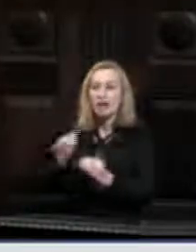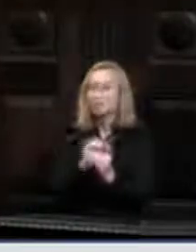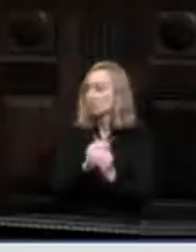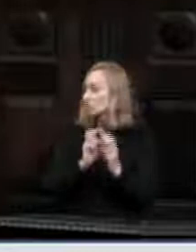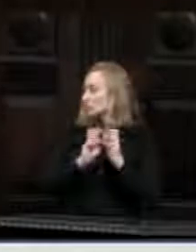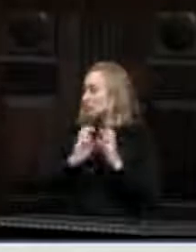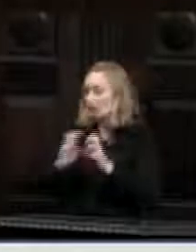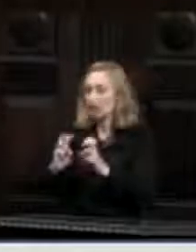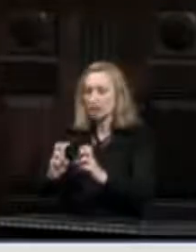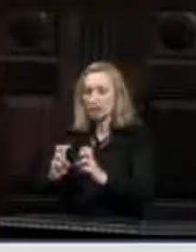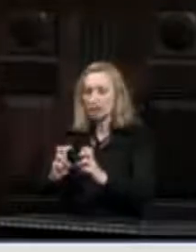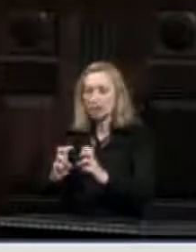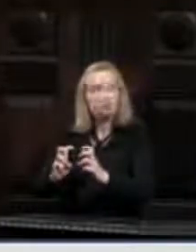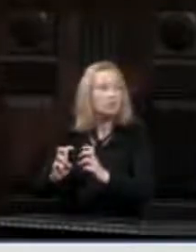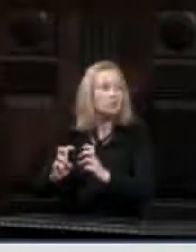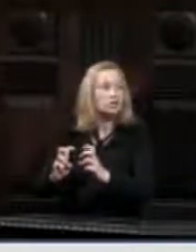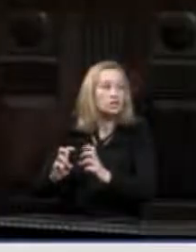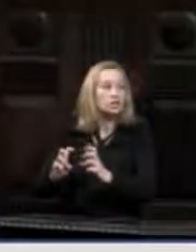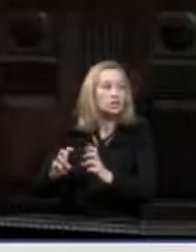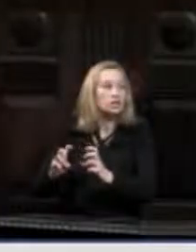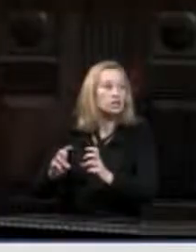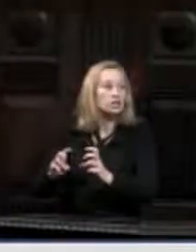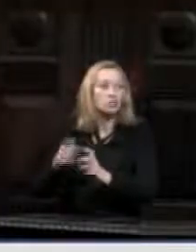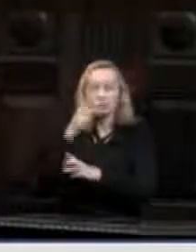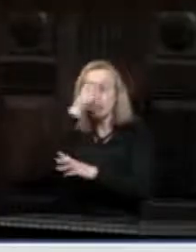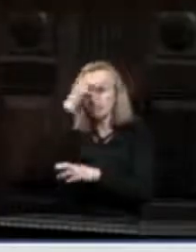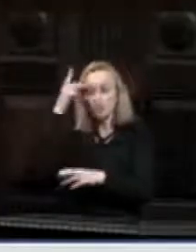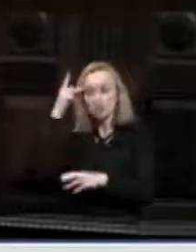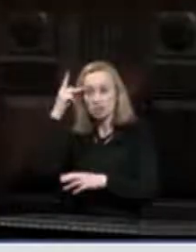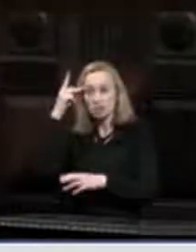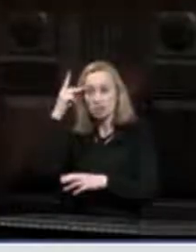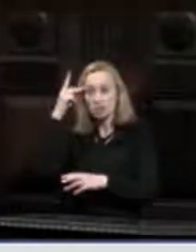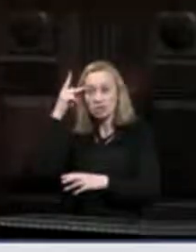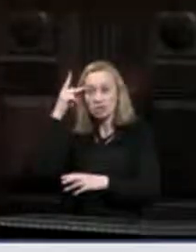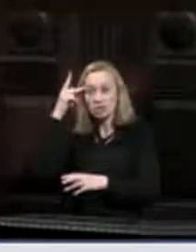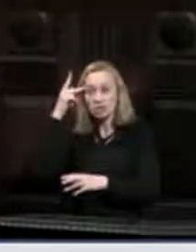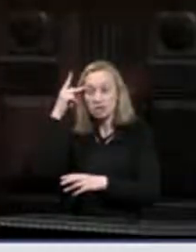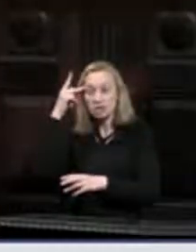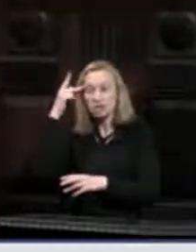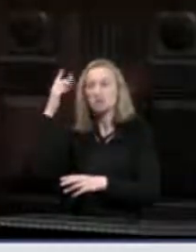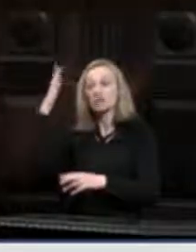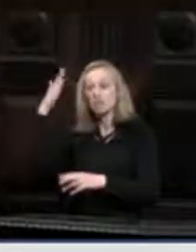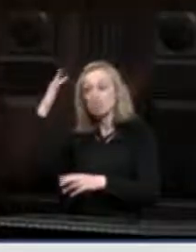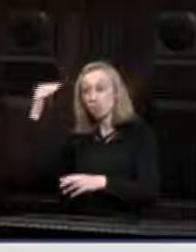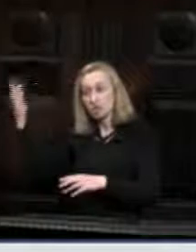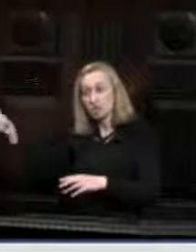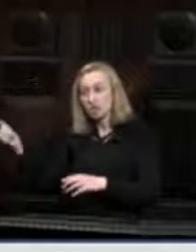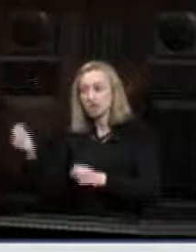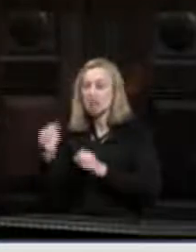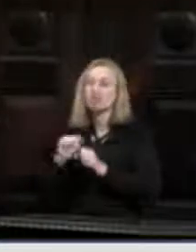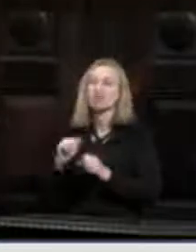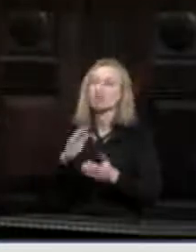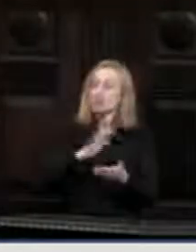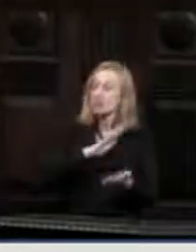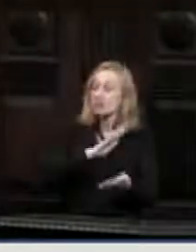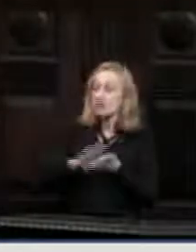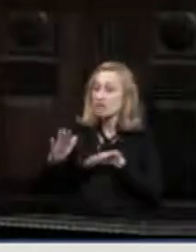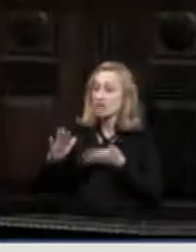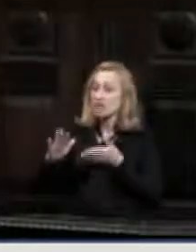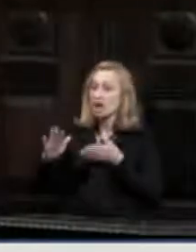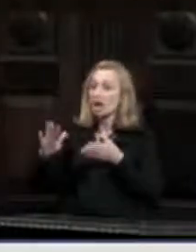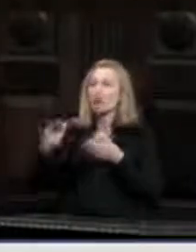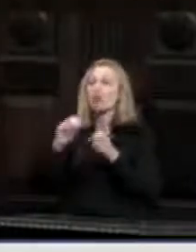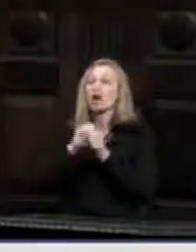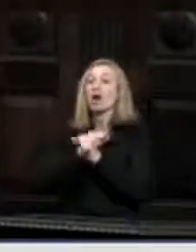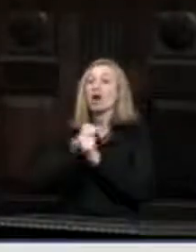são figuras experimentadas. Tem pessoas, inclusive, que viajaram para o exterior na época de construção do metrô para se